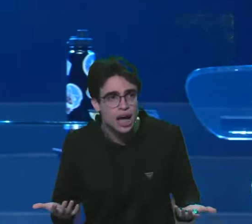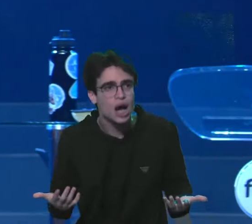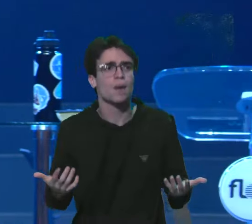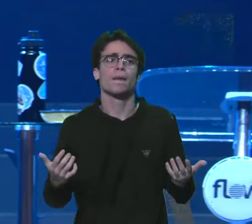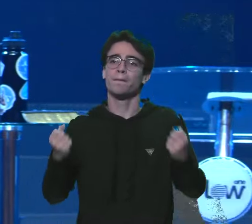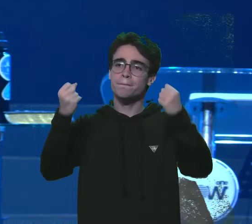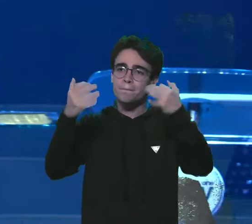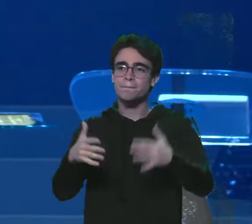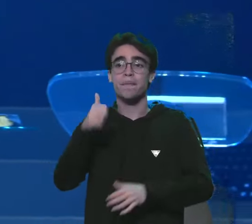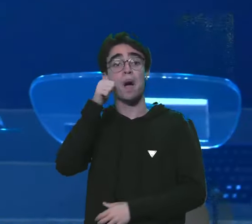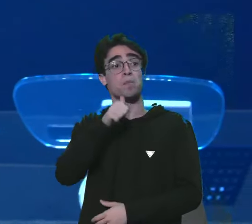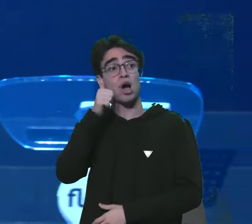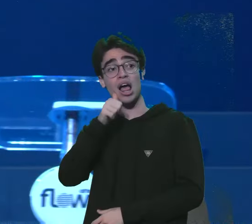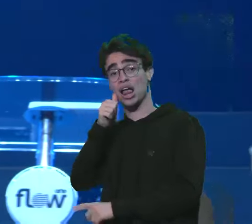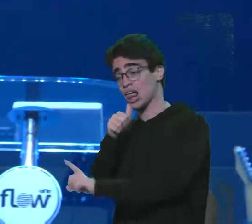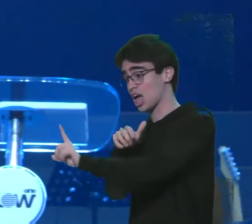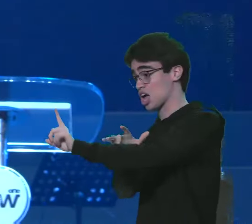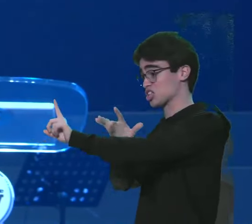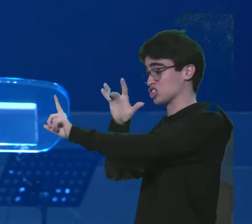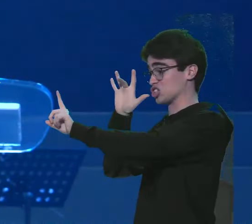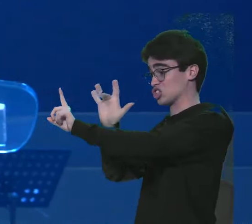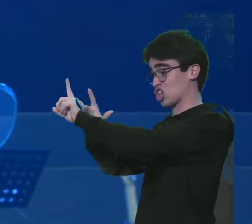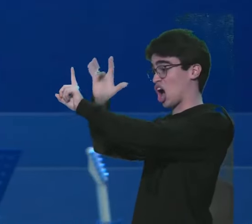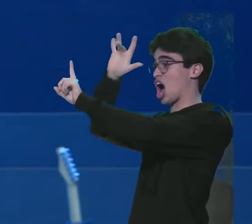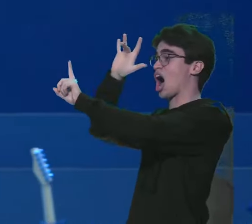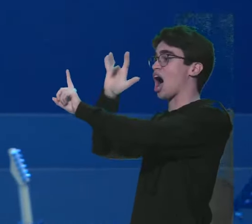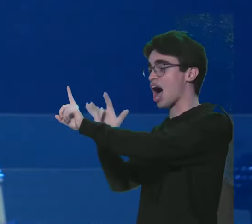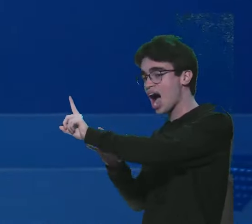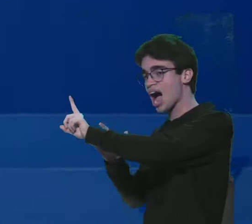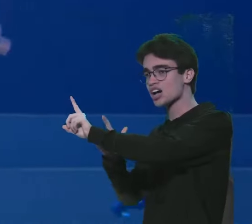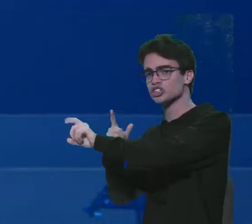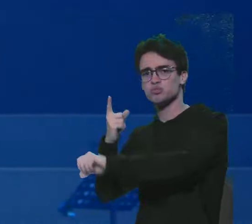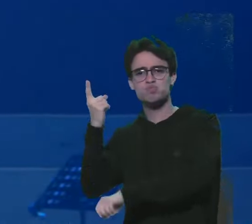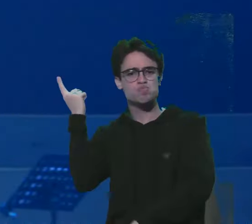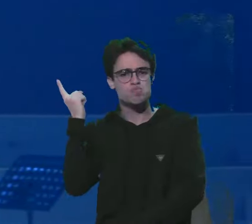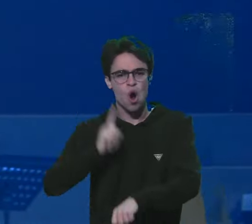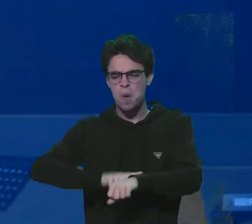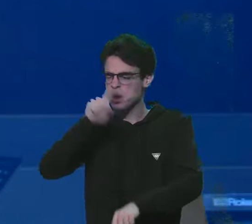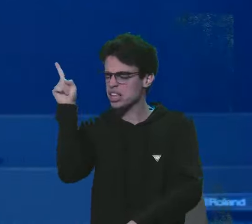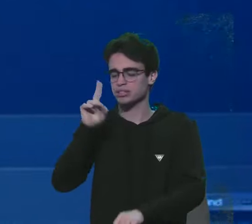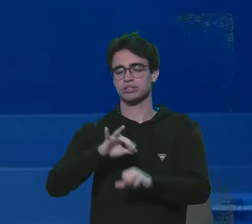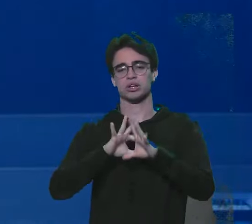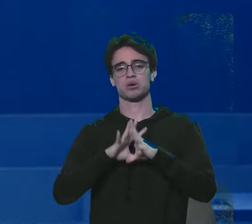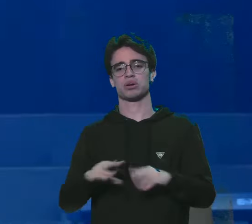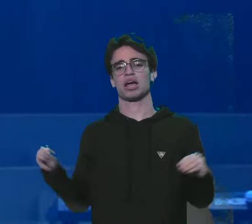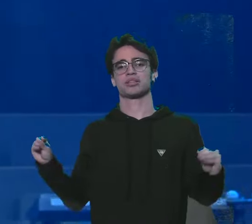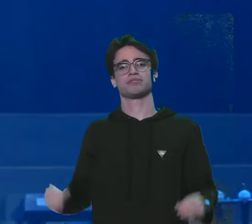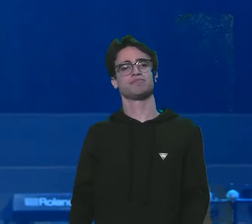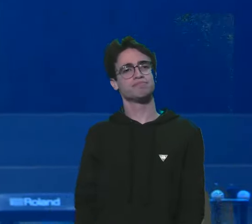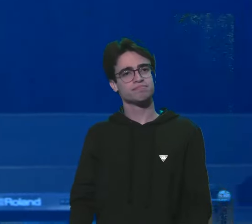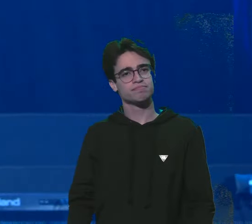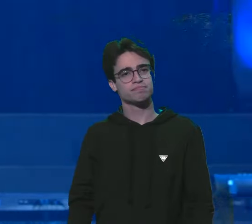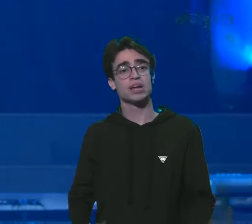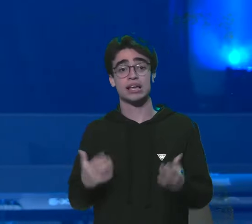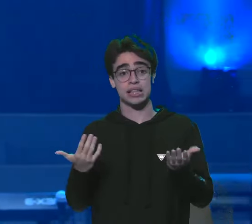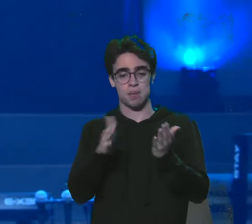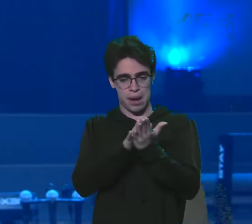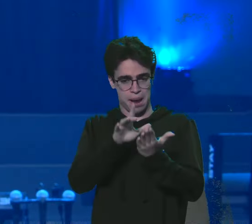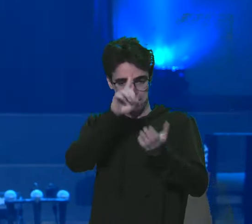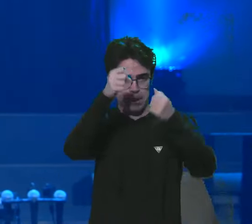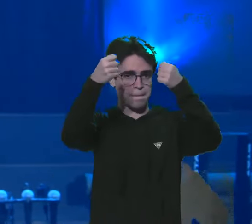ela toca no manto de Jesus. E então, instantaneamente, ela é curada. E aí a Bíblia diz